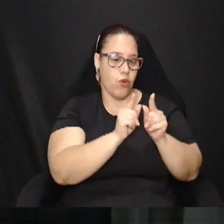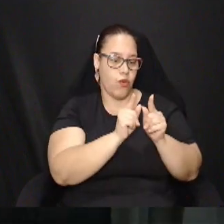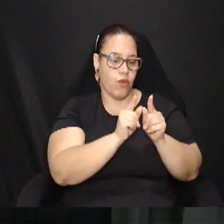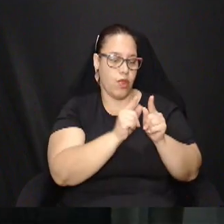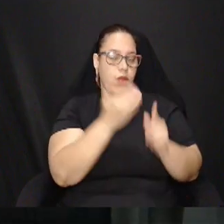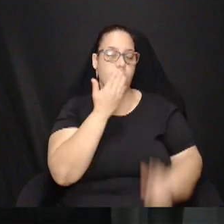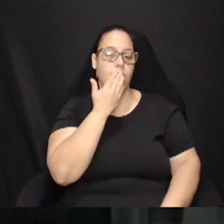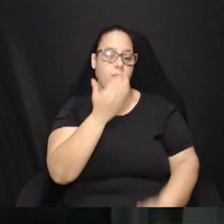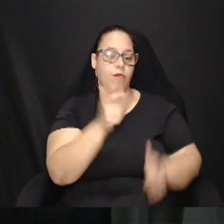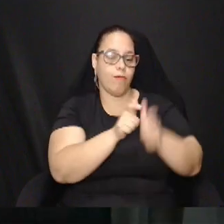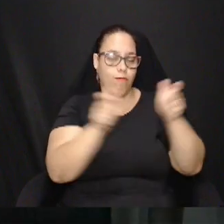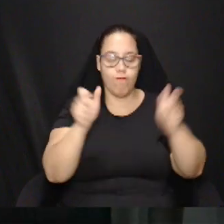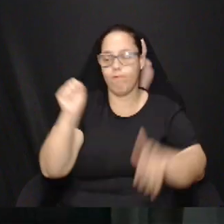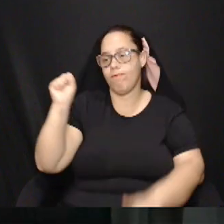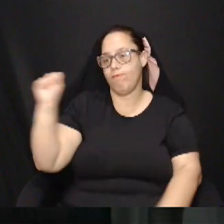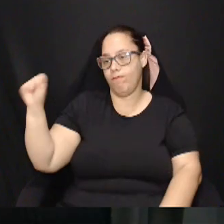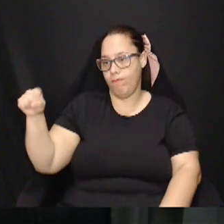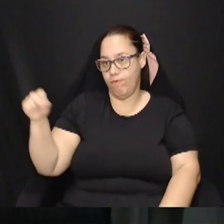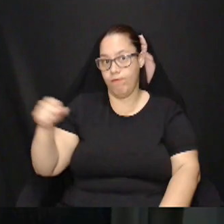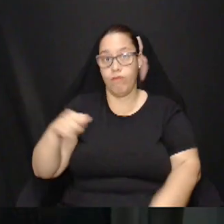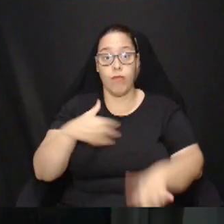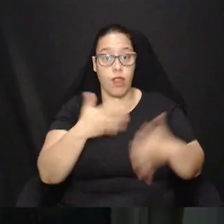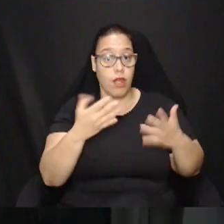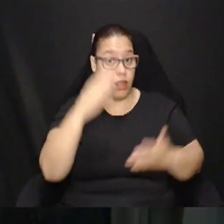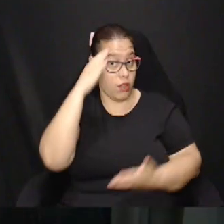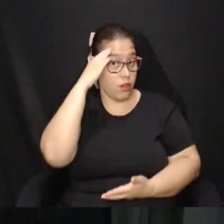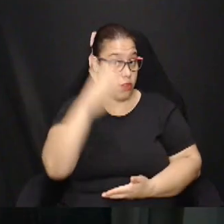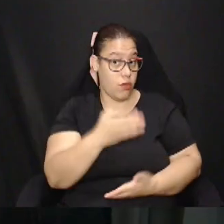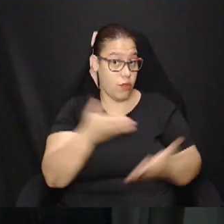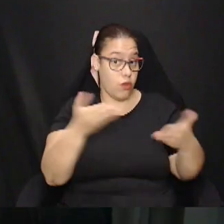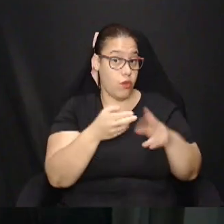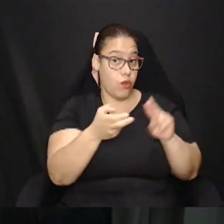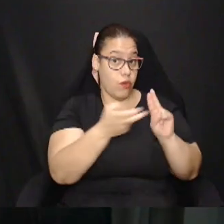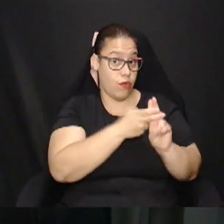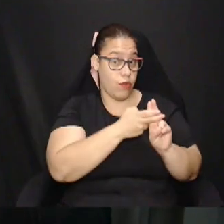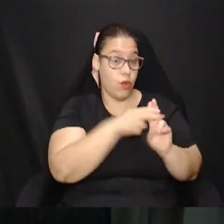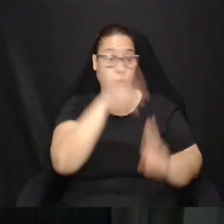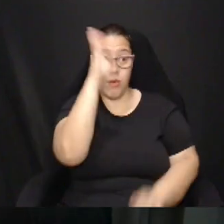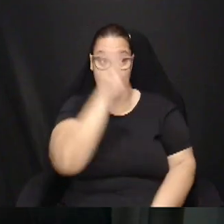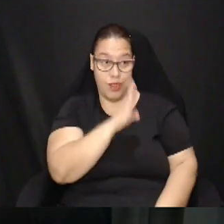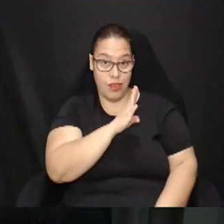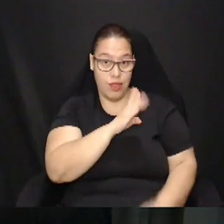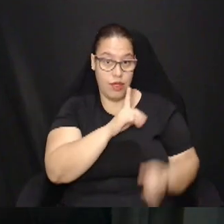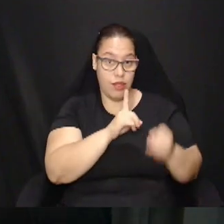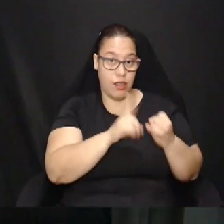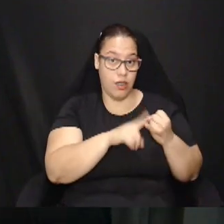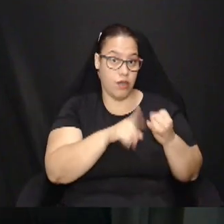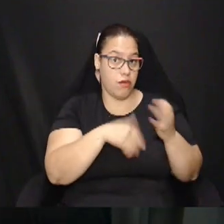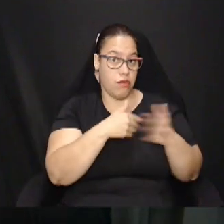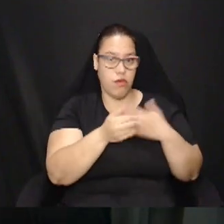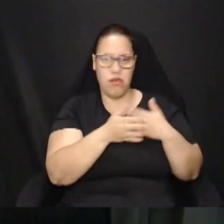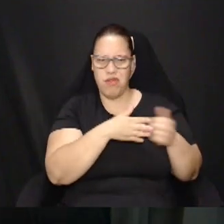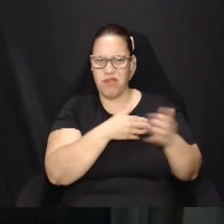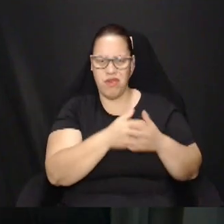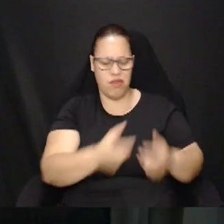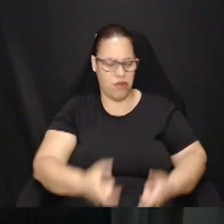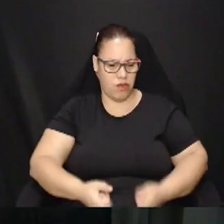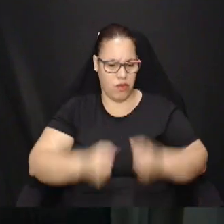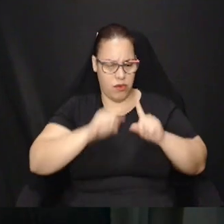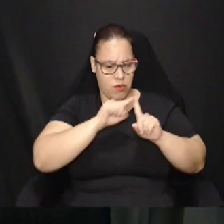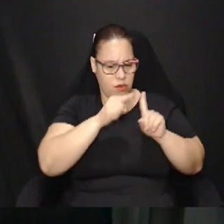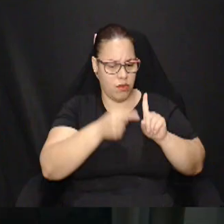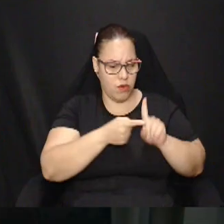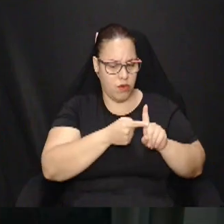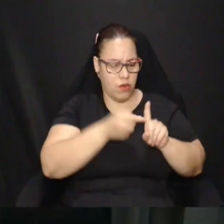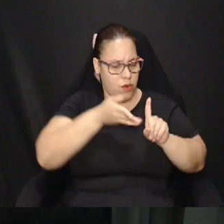Exato. Então, o que é o que prioriza hoje o SUS no Brasil? Digo, independente de câncer, gravidez, parto. O